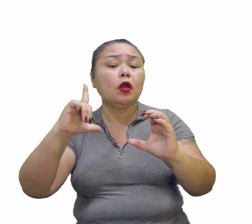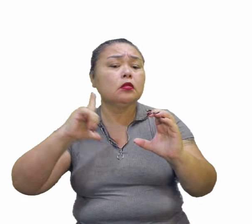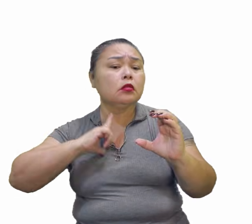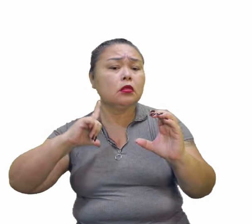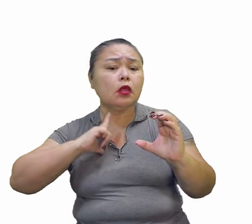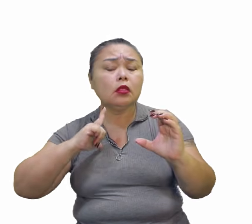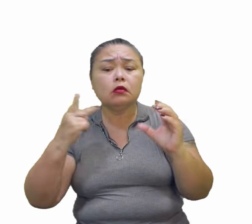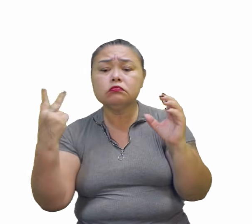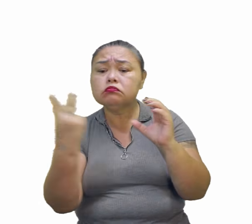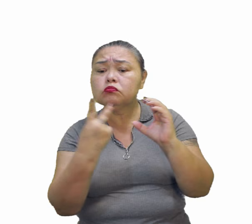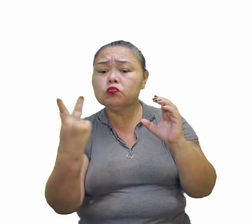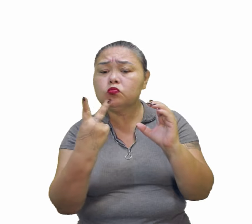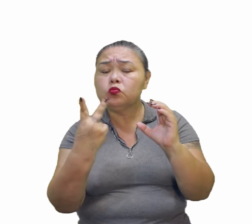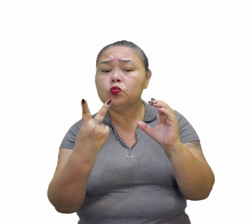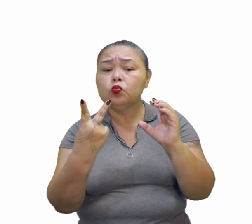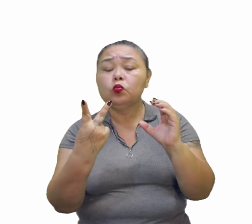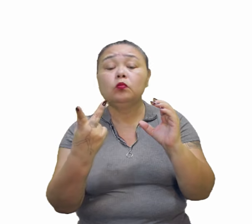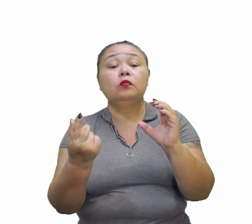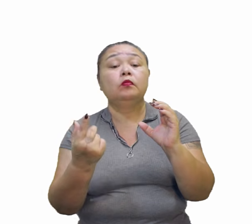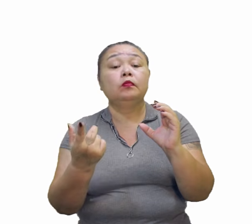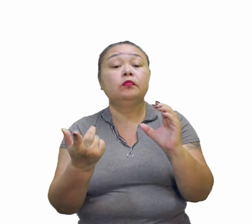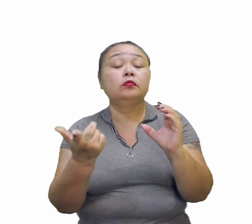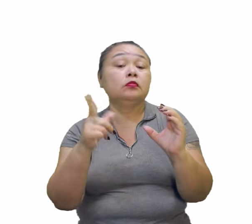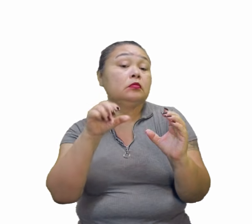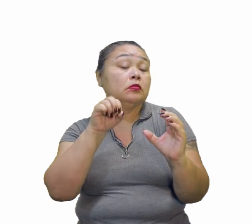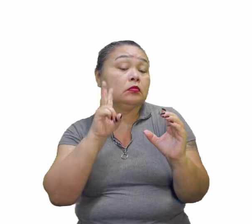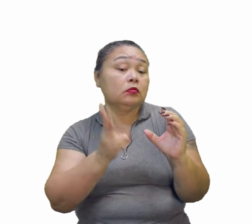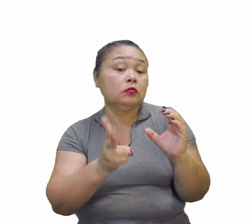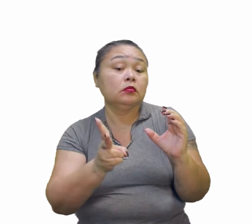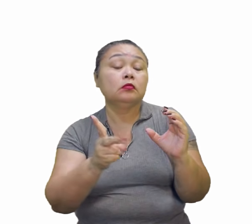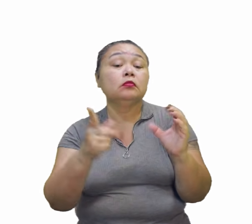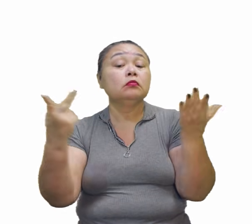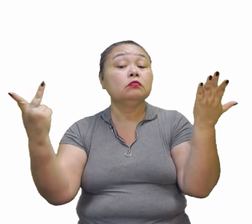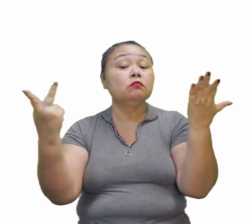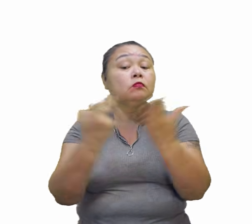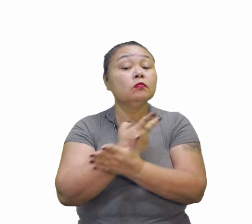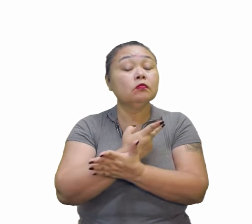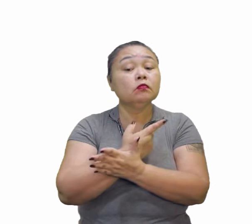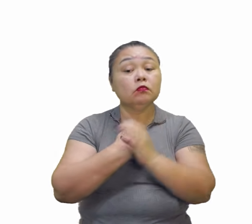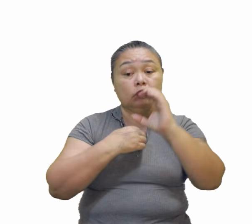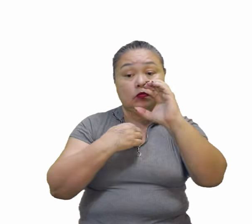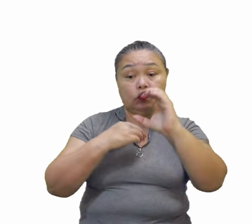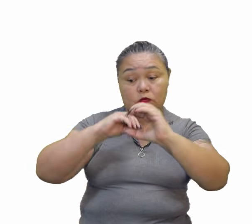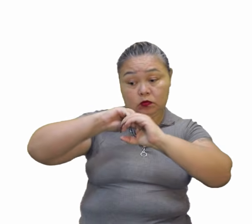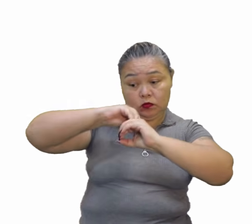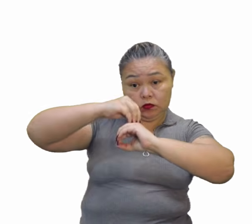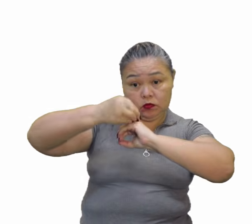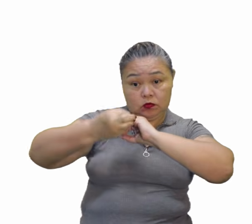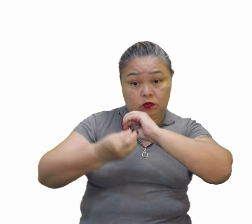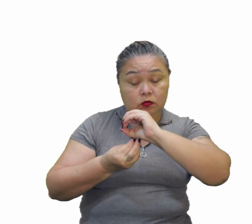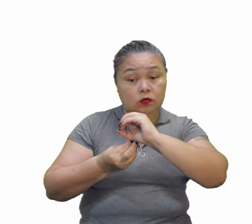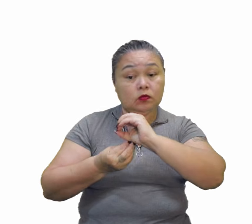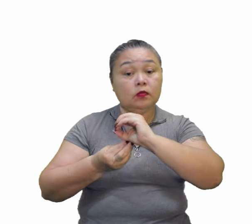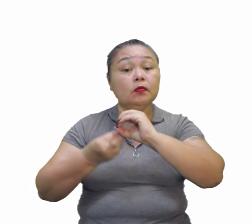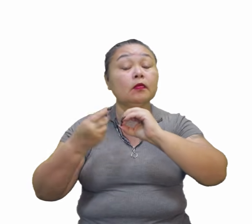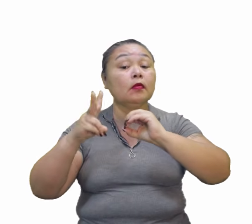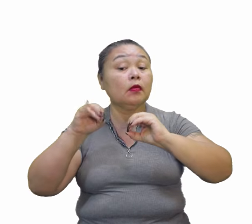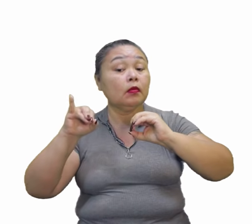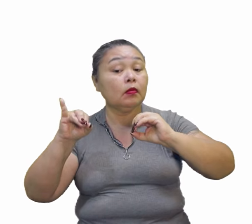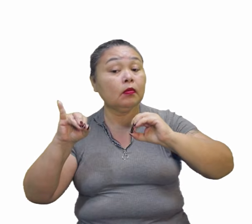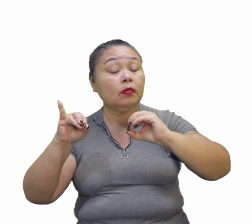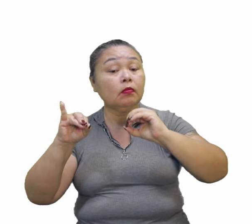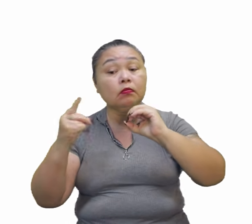está tendo a ligação dupla. Sempre ela vai ocorrer entre dois átomos, lógico. E aí você